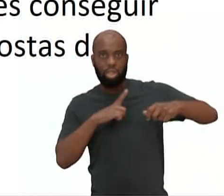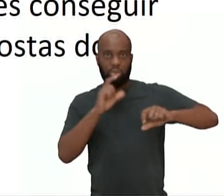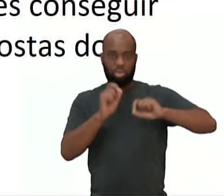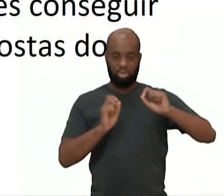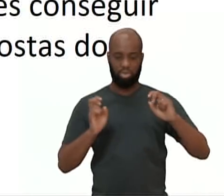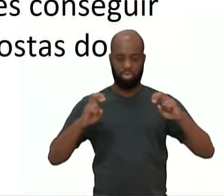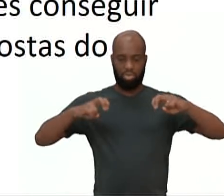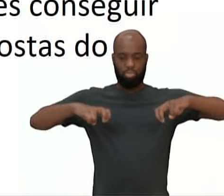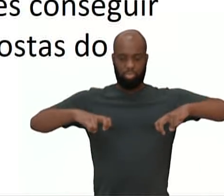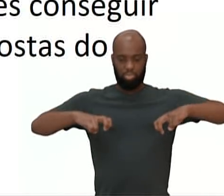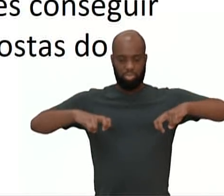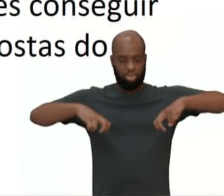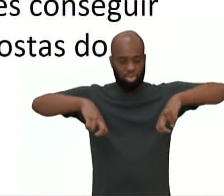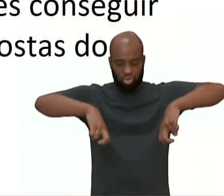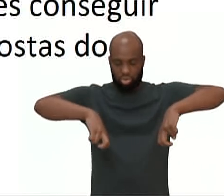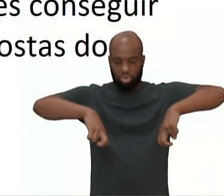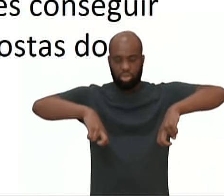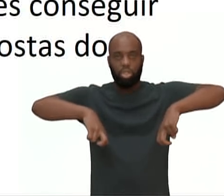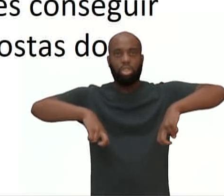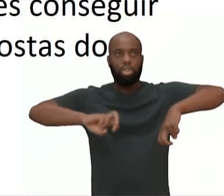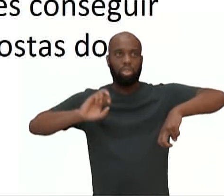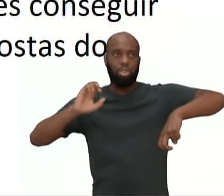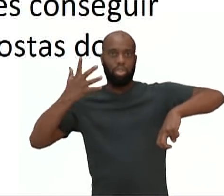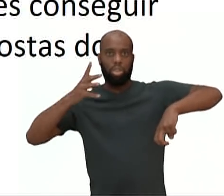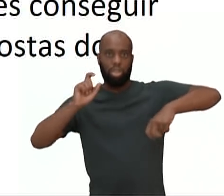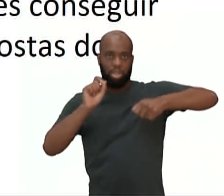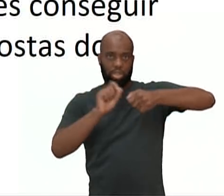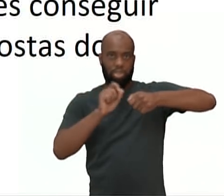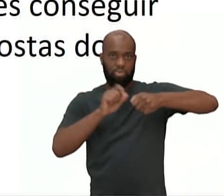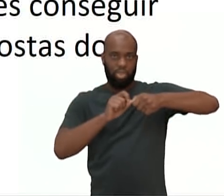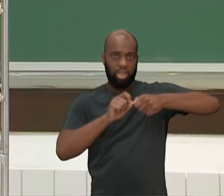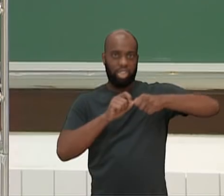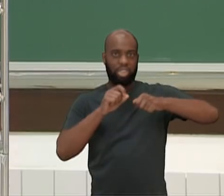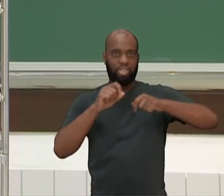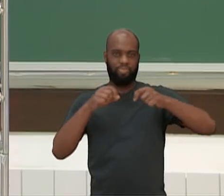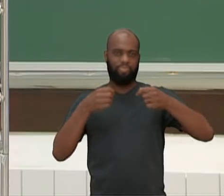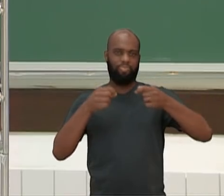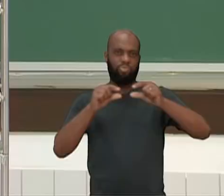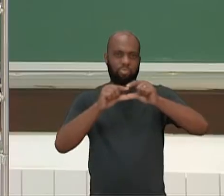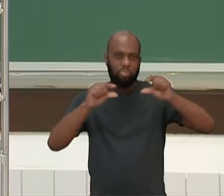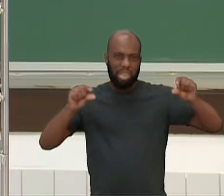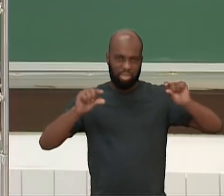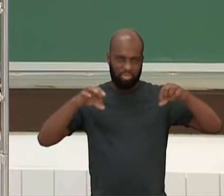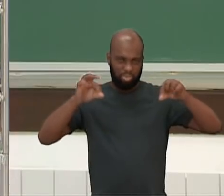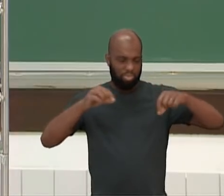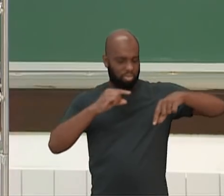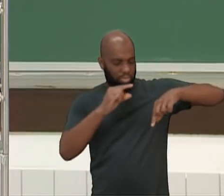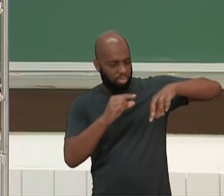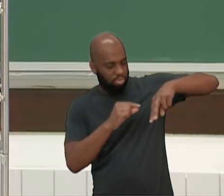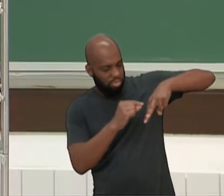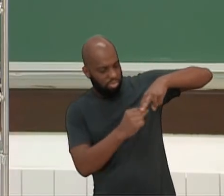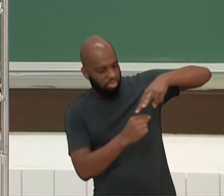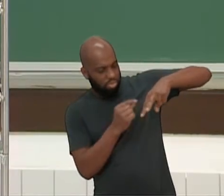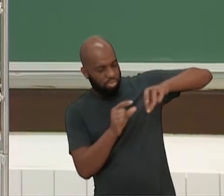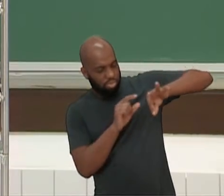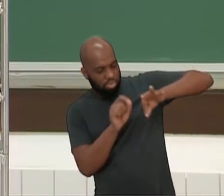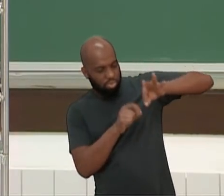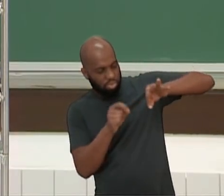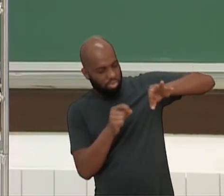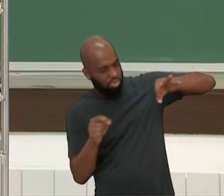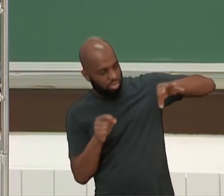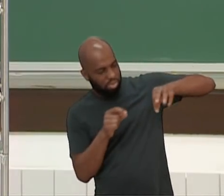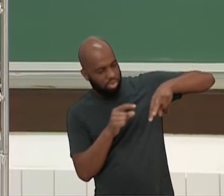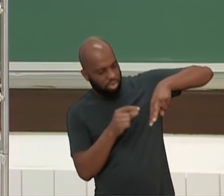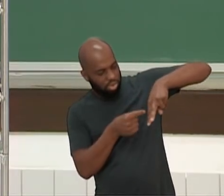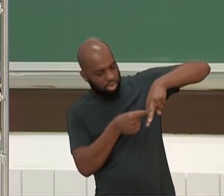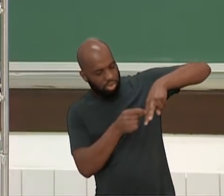com os oponentes ajoelhados, né? Então, amarra lá uma fitinha no joelho e fica abaixado, né? Eles têm que ficar abaixado o